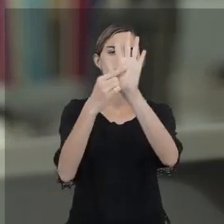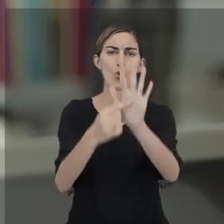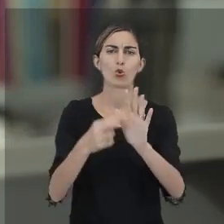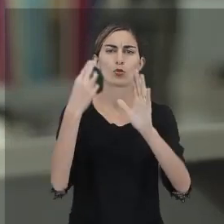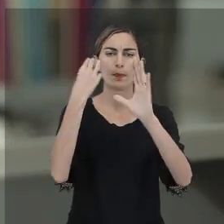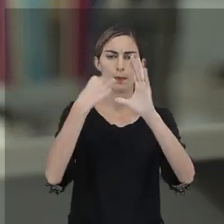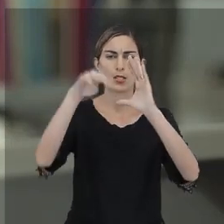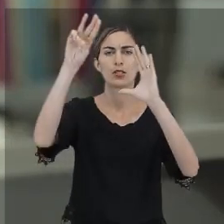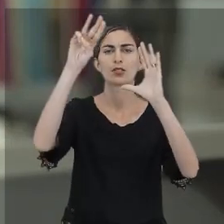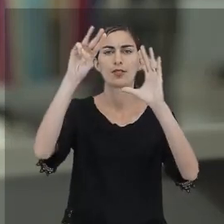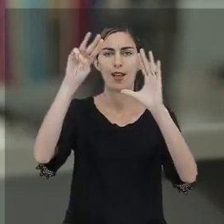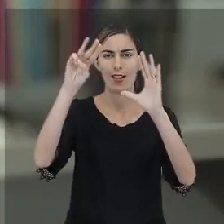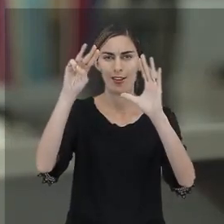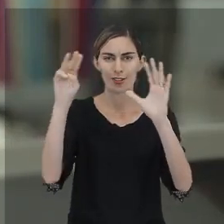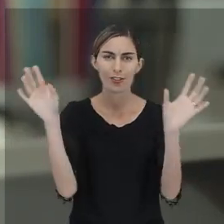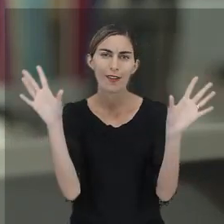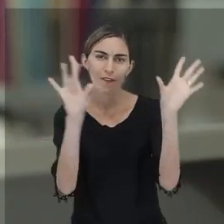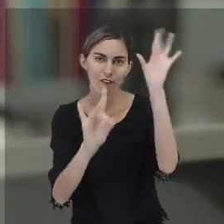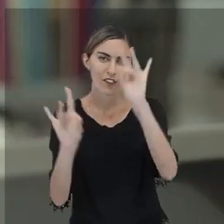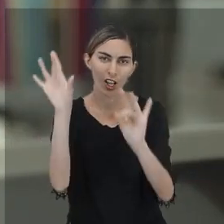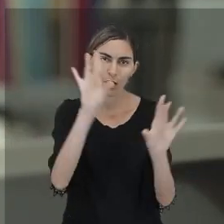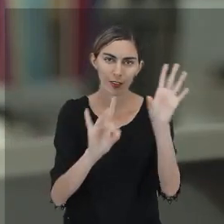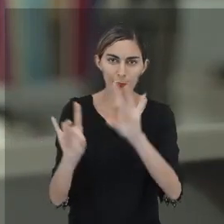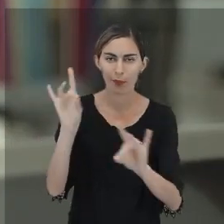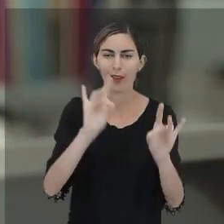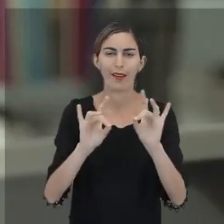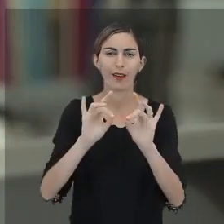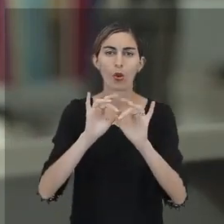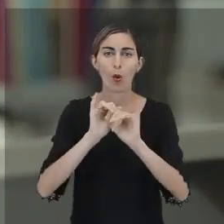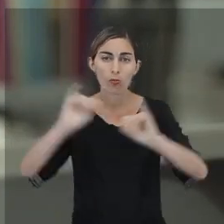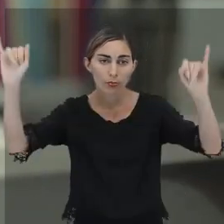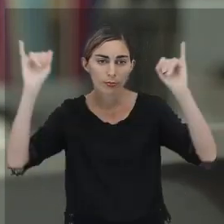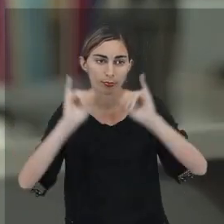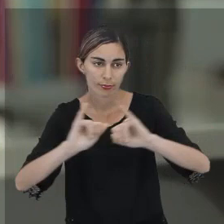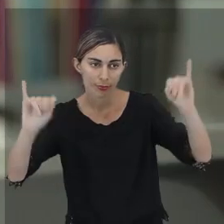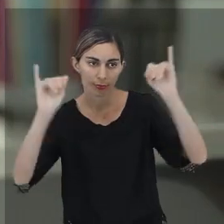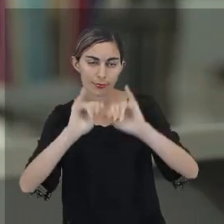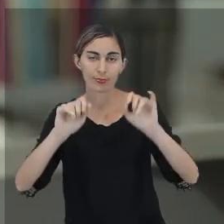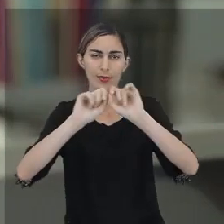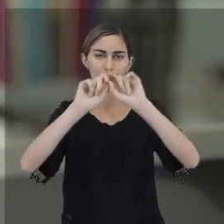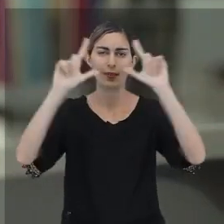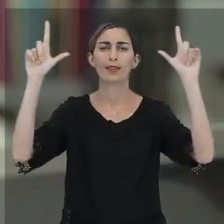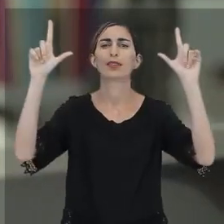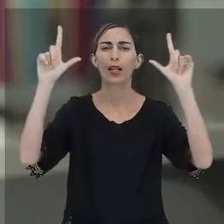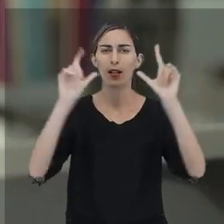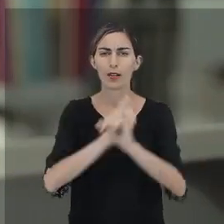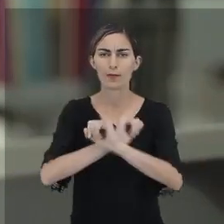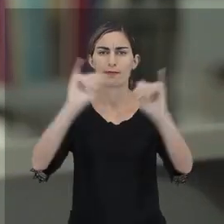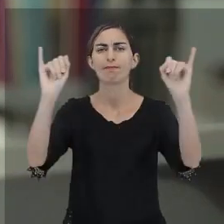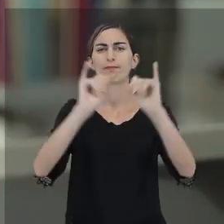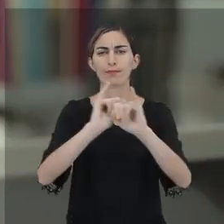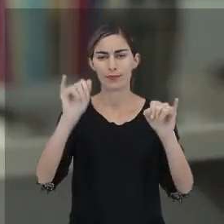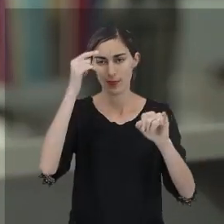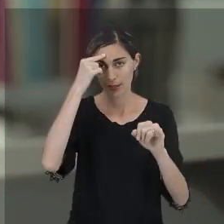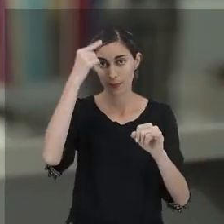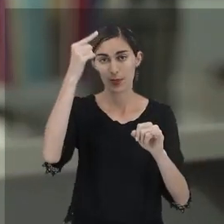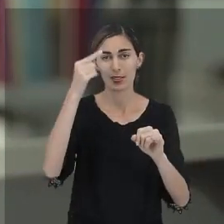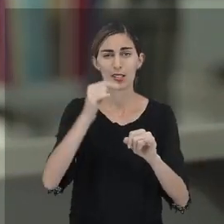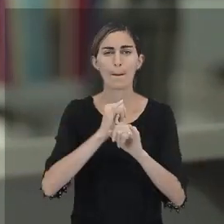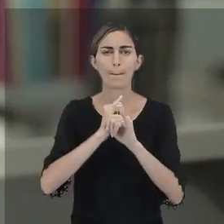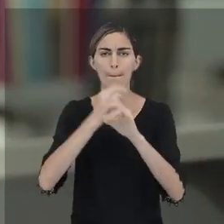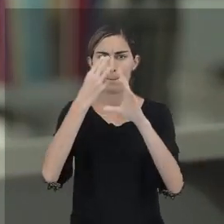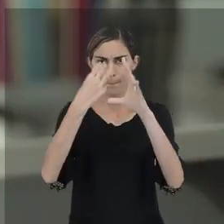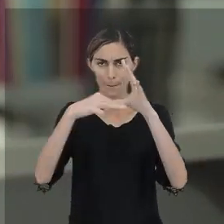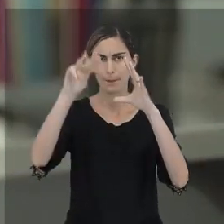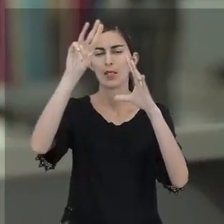mensagem de feedback para o usuário geralmente é um álbum alertas em que aparece na tela então imagine se você quer um